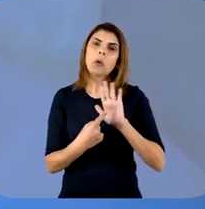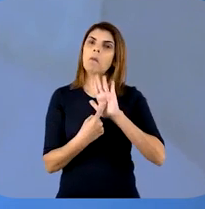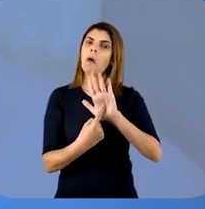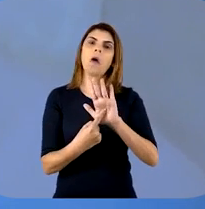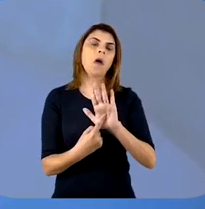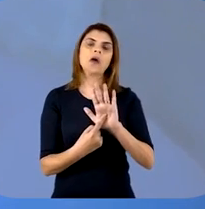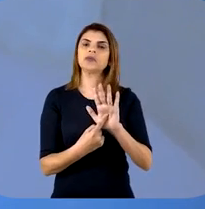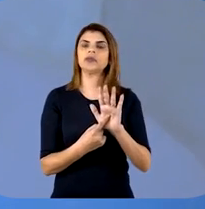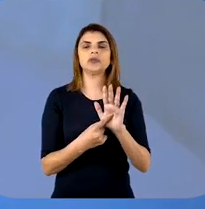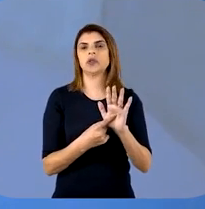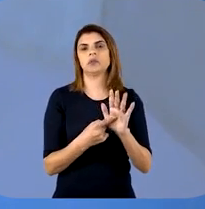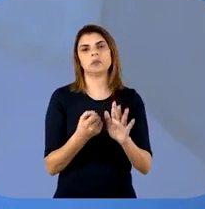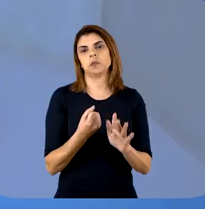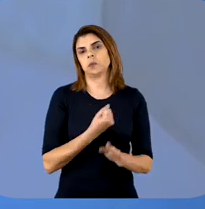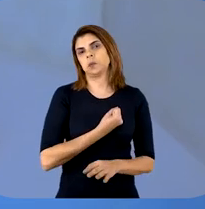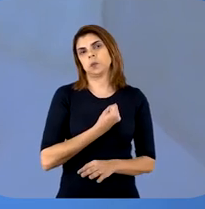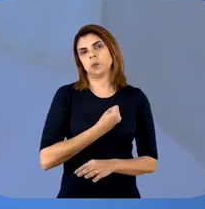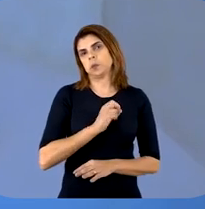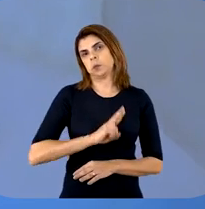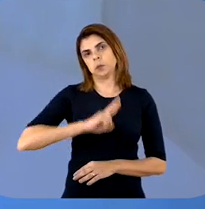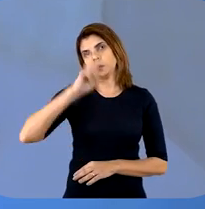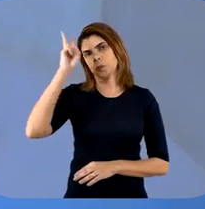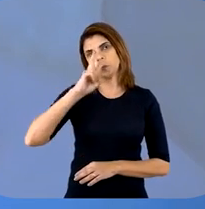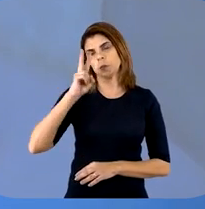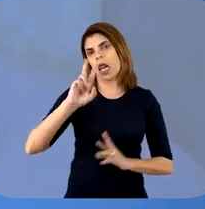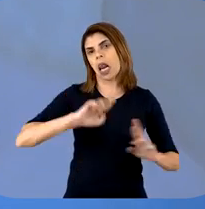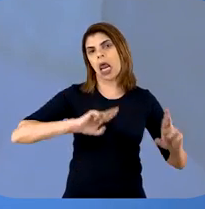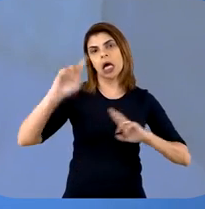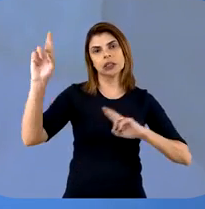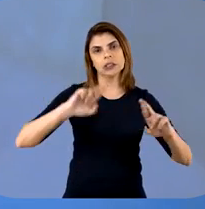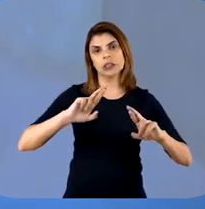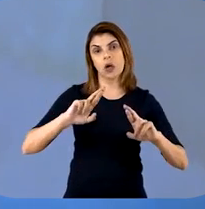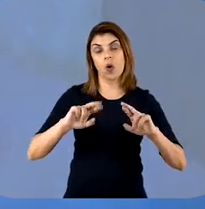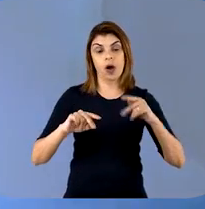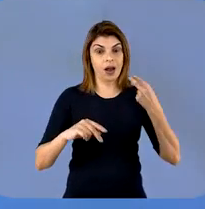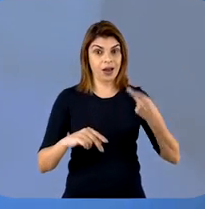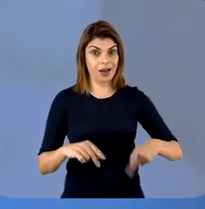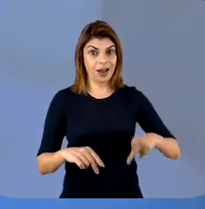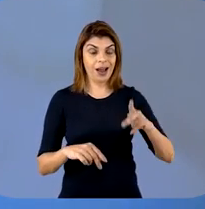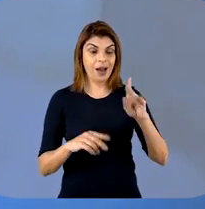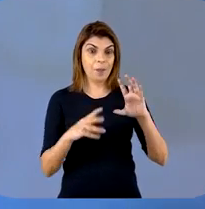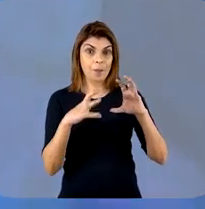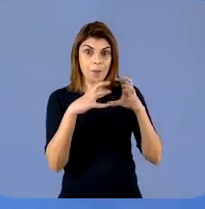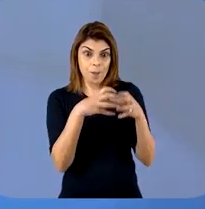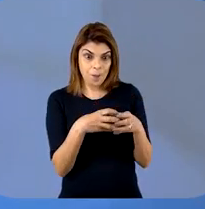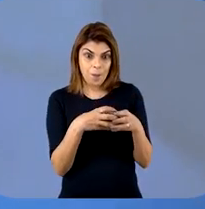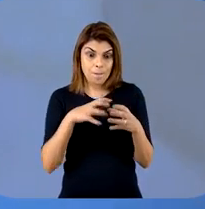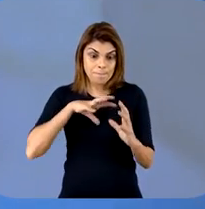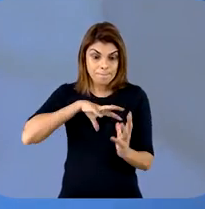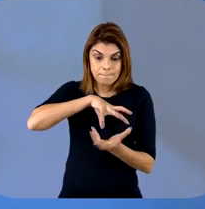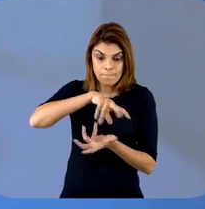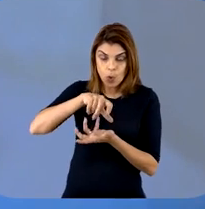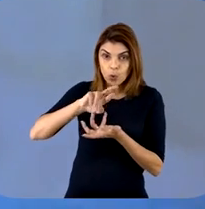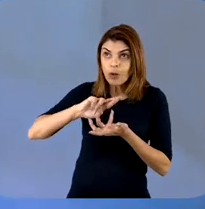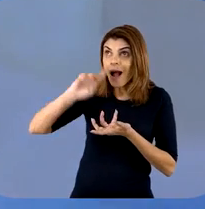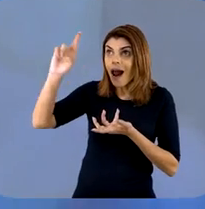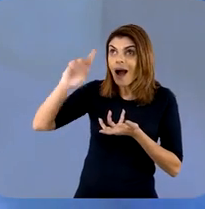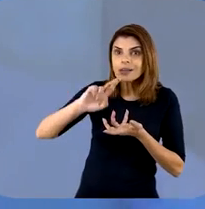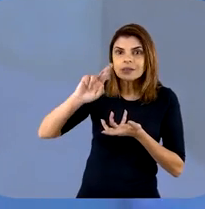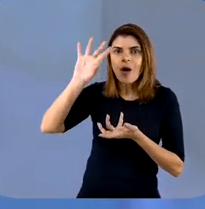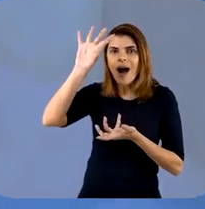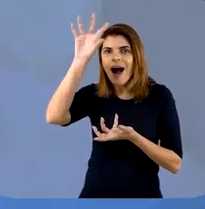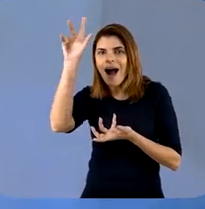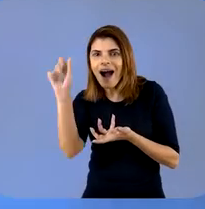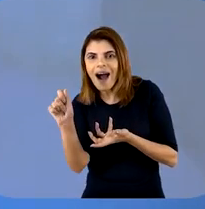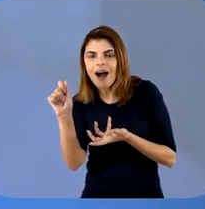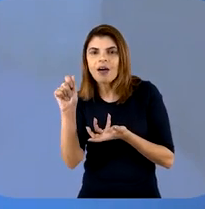o baixo grau de relação da África com o mundo, né, com